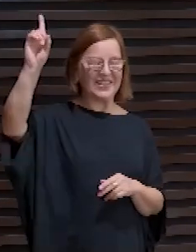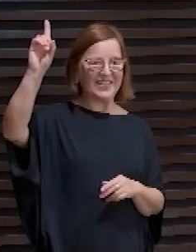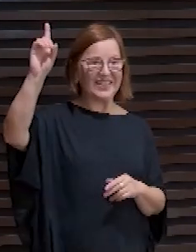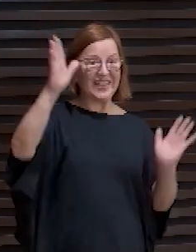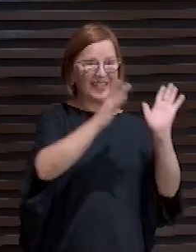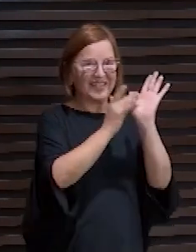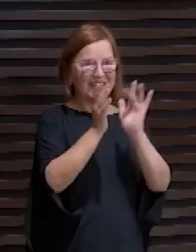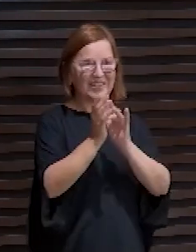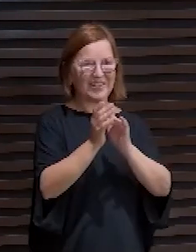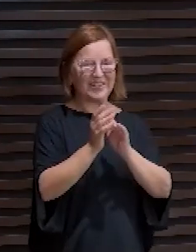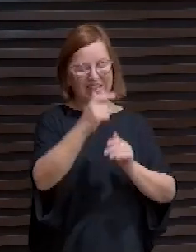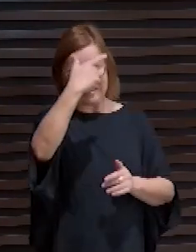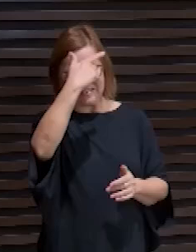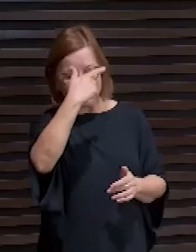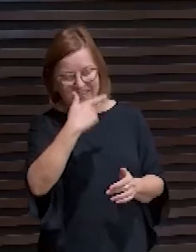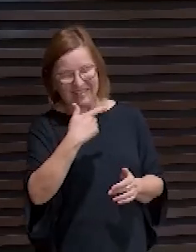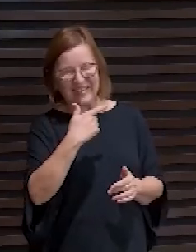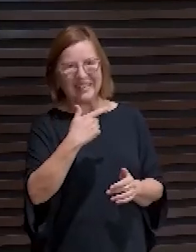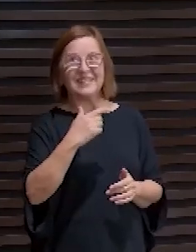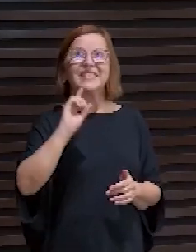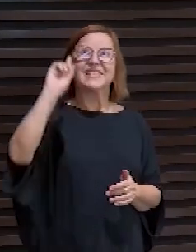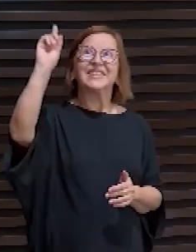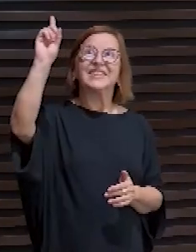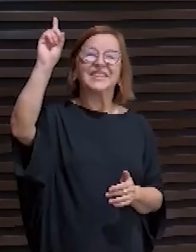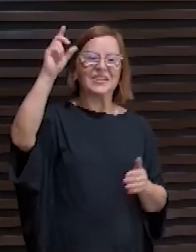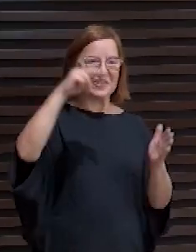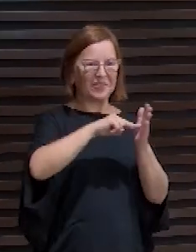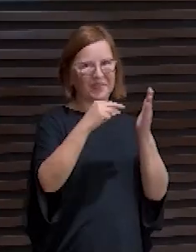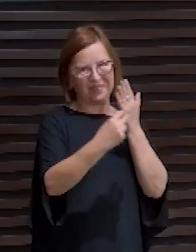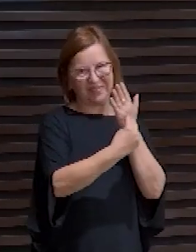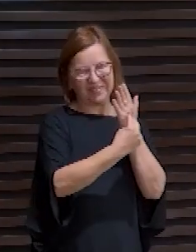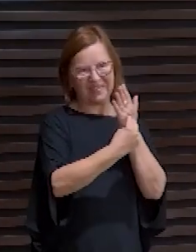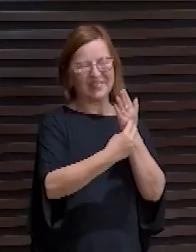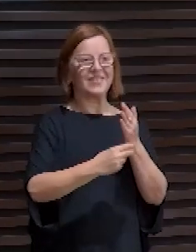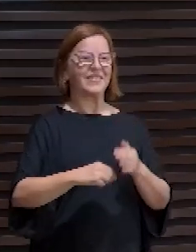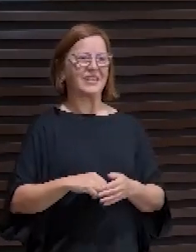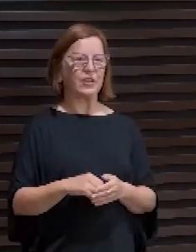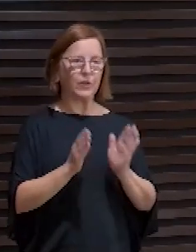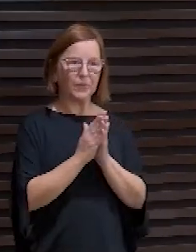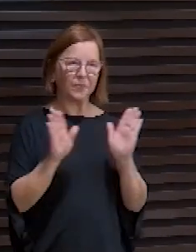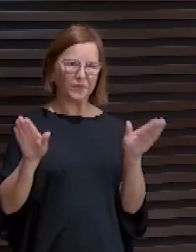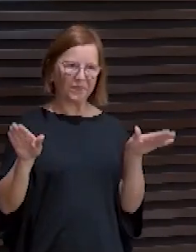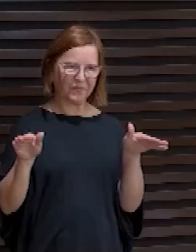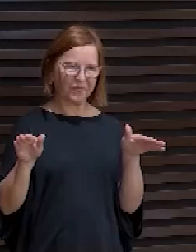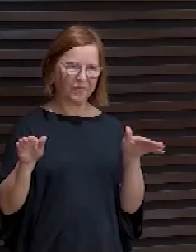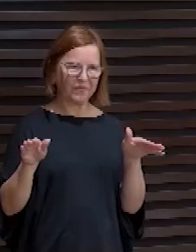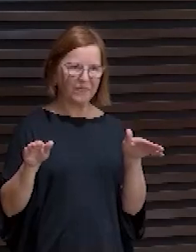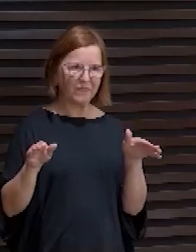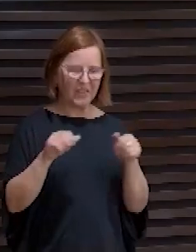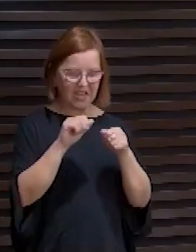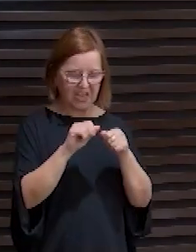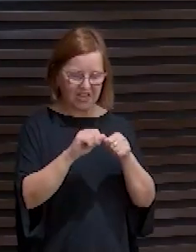do Deus invisível, que o autor de Hebreus nos diz. Os anjos são criaturas,